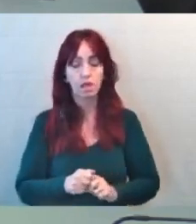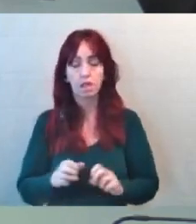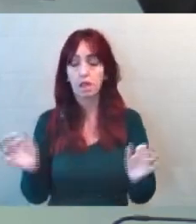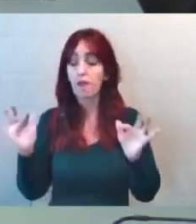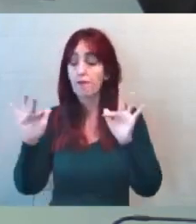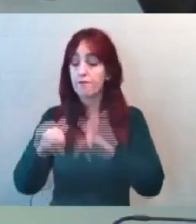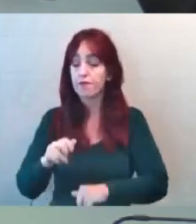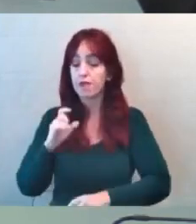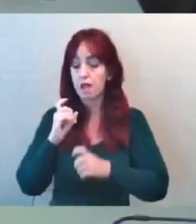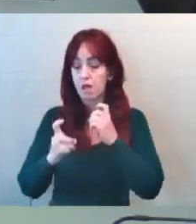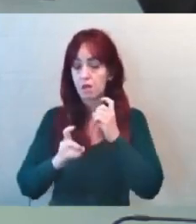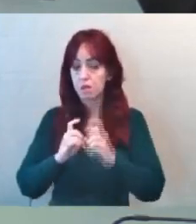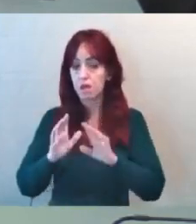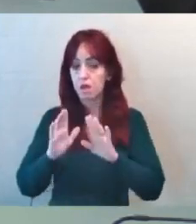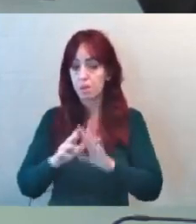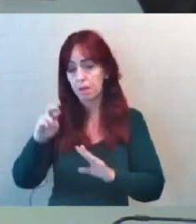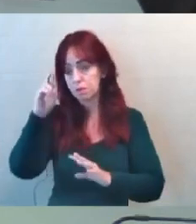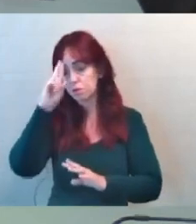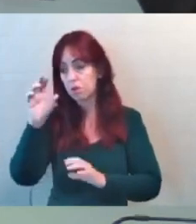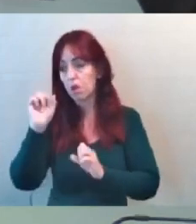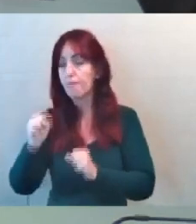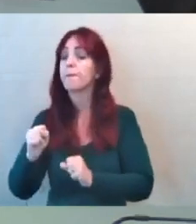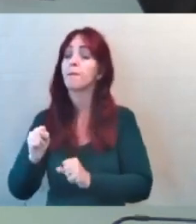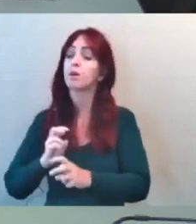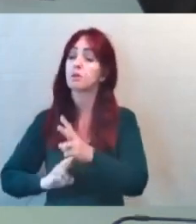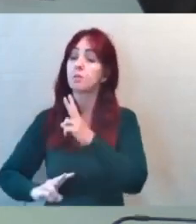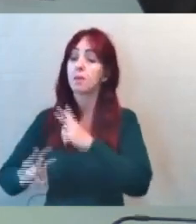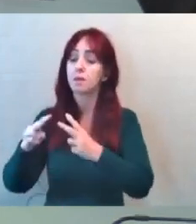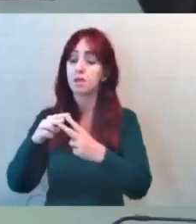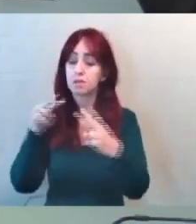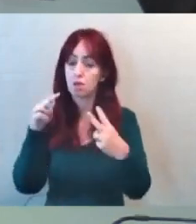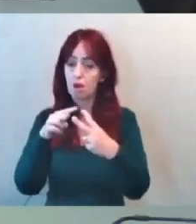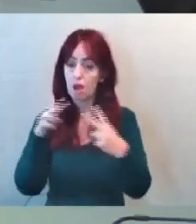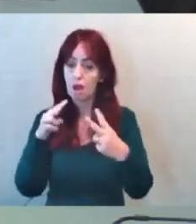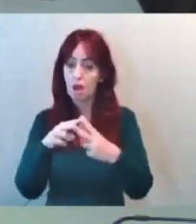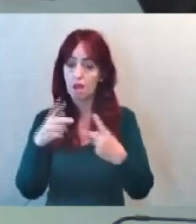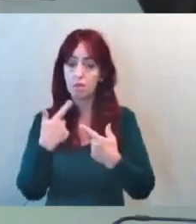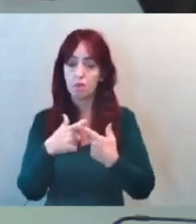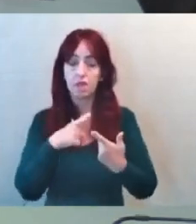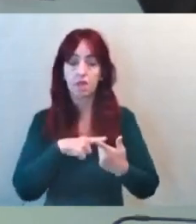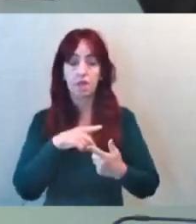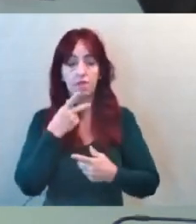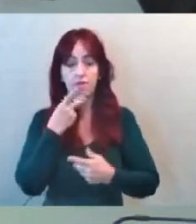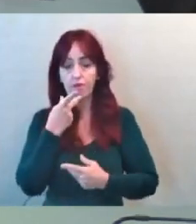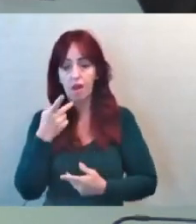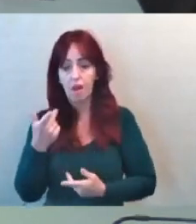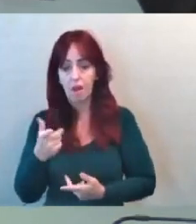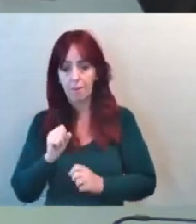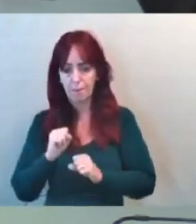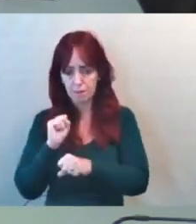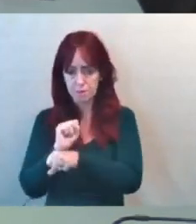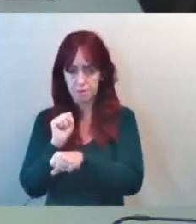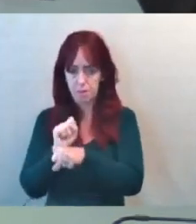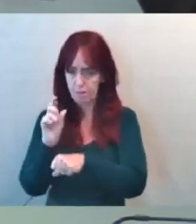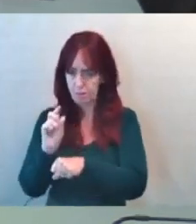mas se o senhor pudesse permanecer online rapidinho, só porque eles querem ter um minuto de fala, o senhor pode aguardar? É rapidinho.